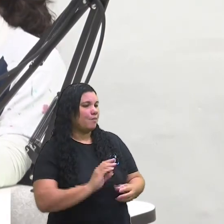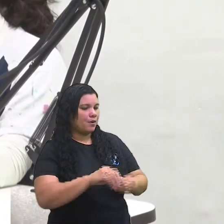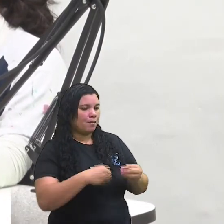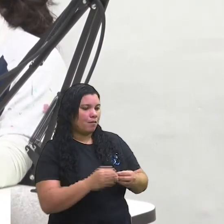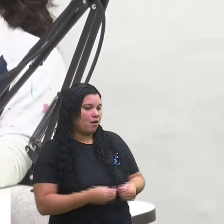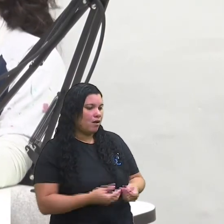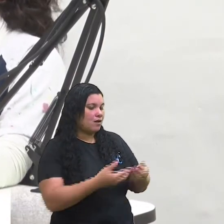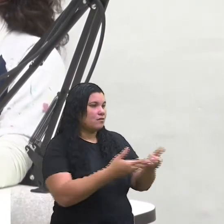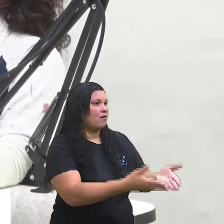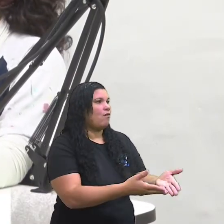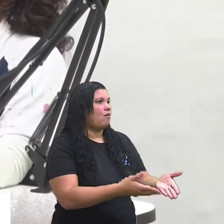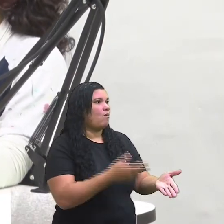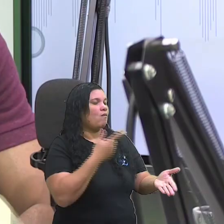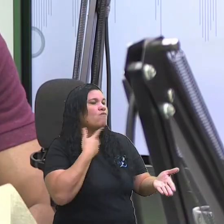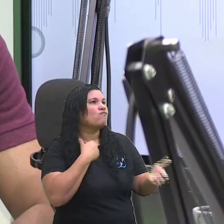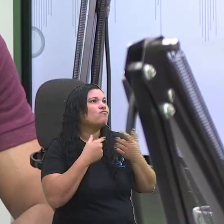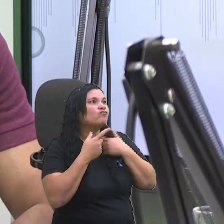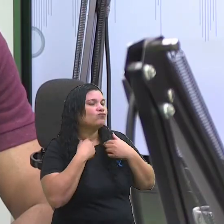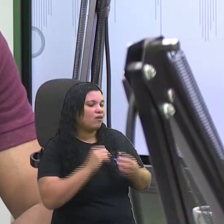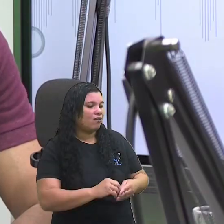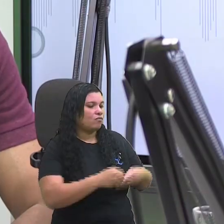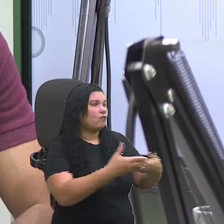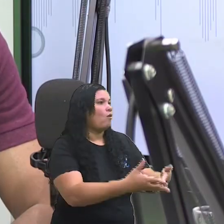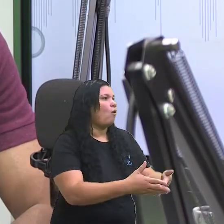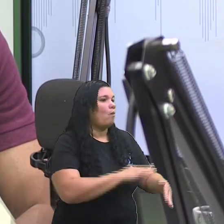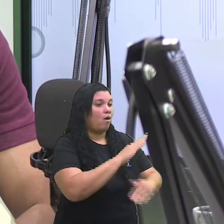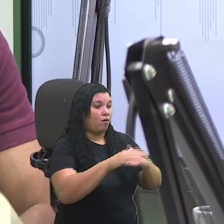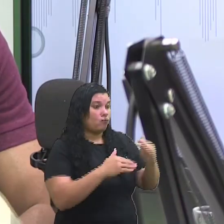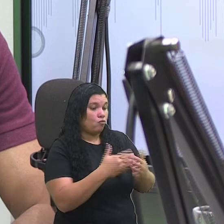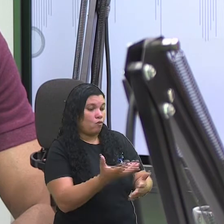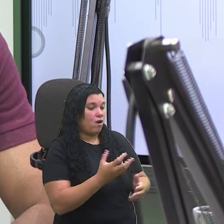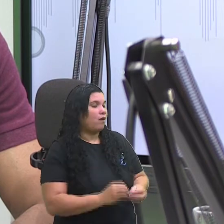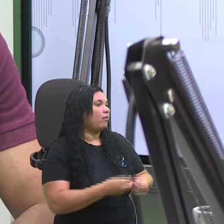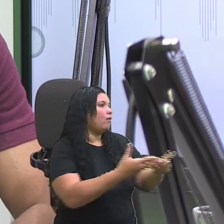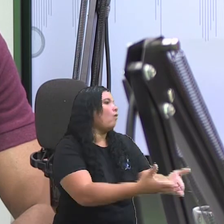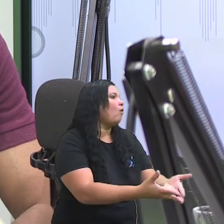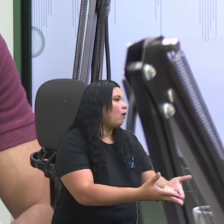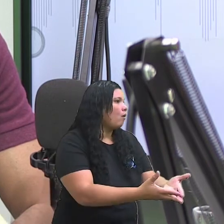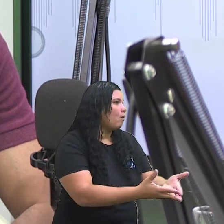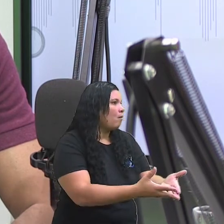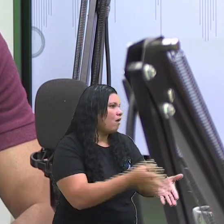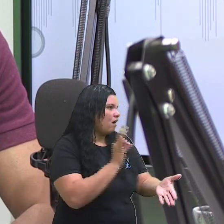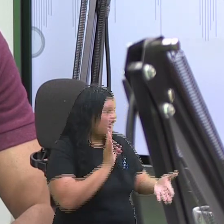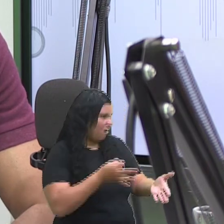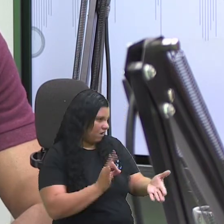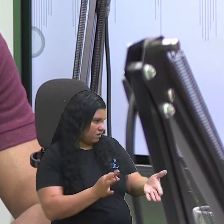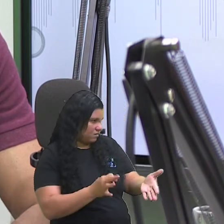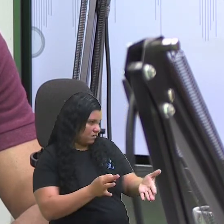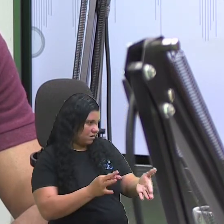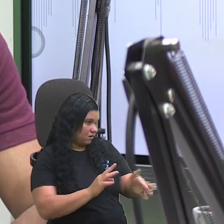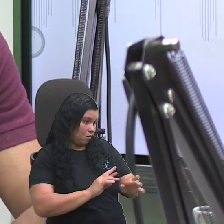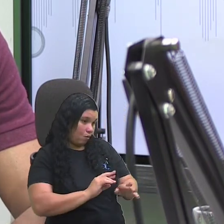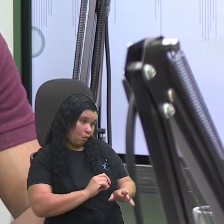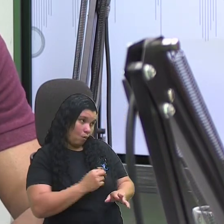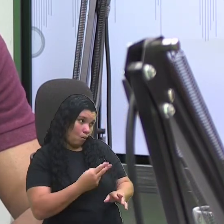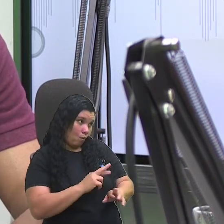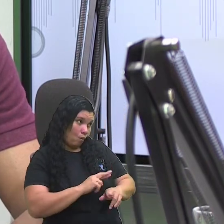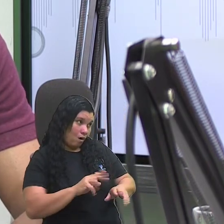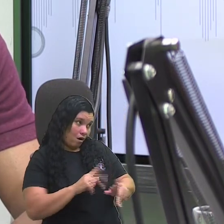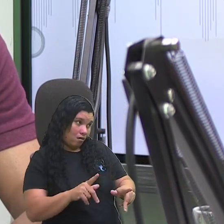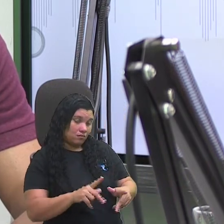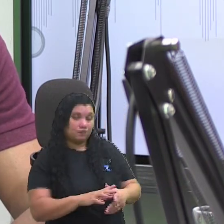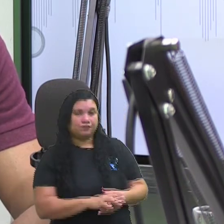limites. Ah, sem dúvida. O bom e antigo não, ele tem o seu